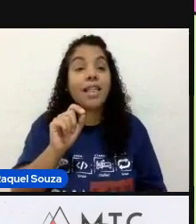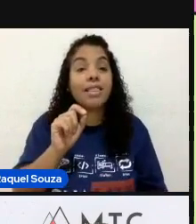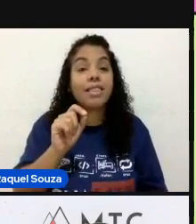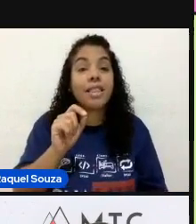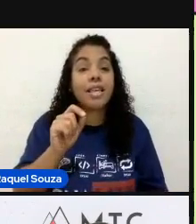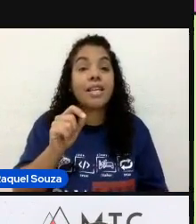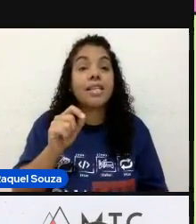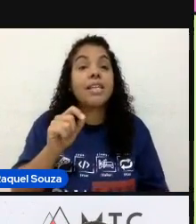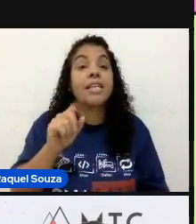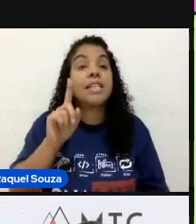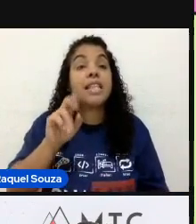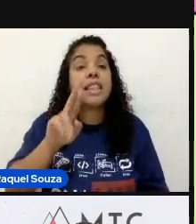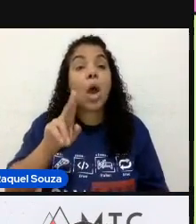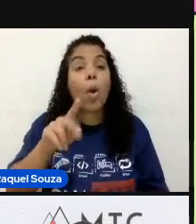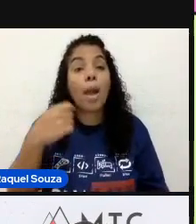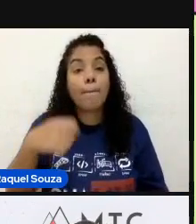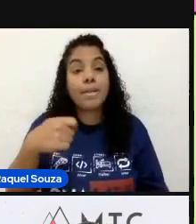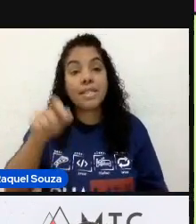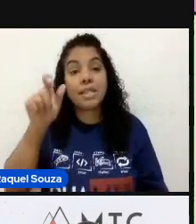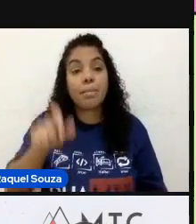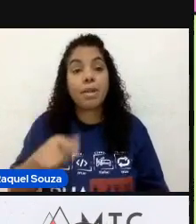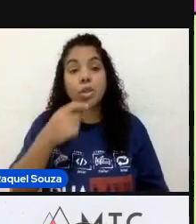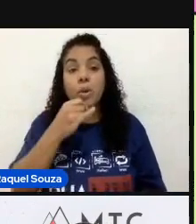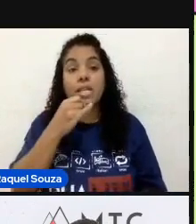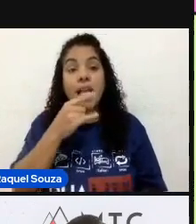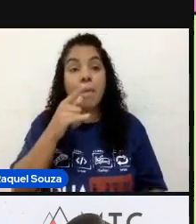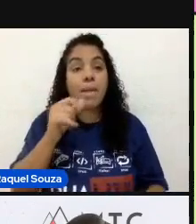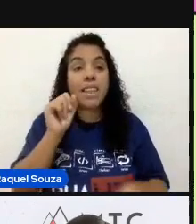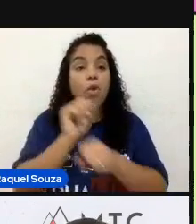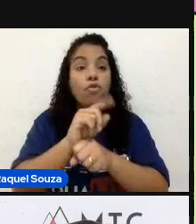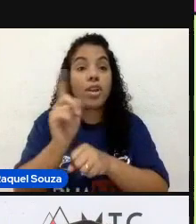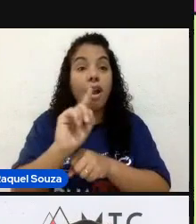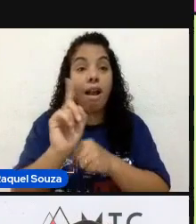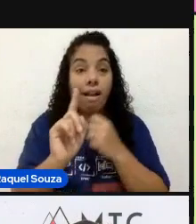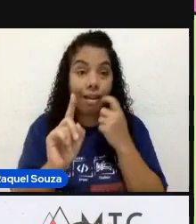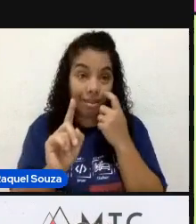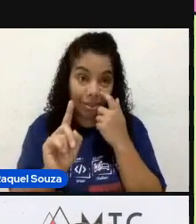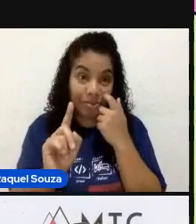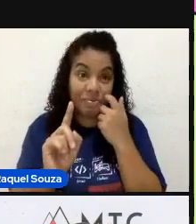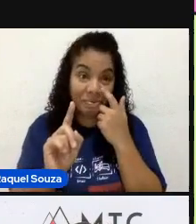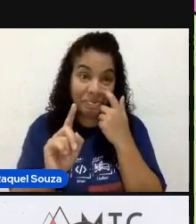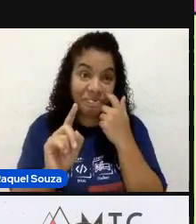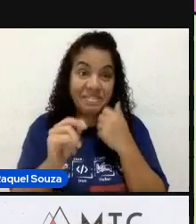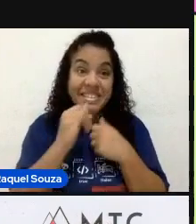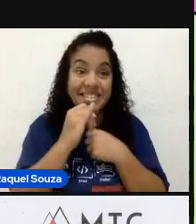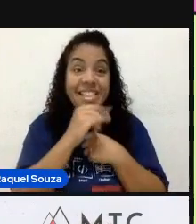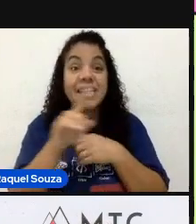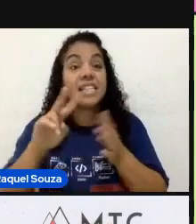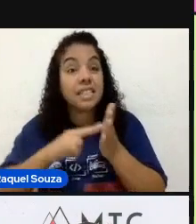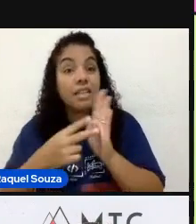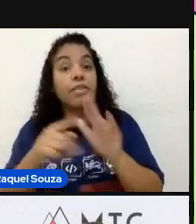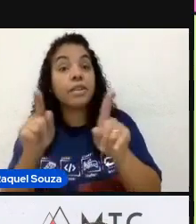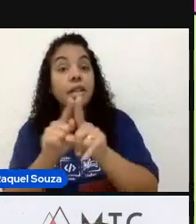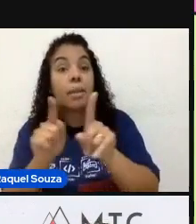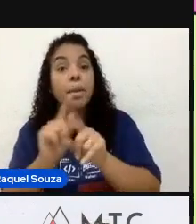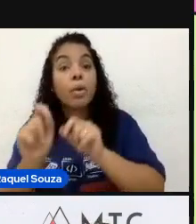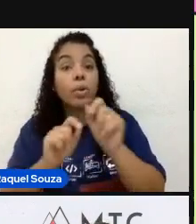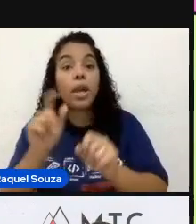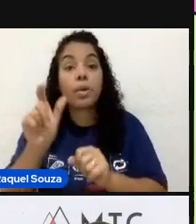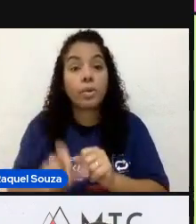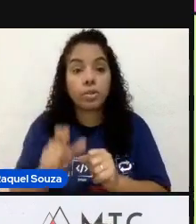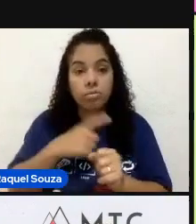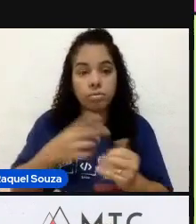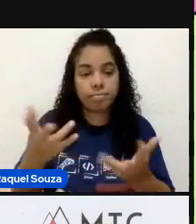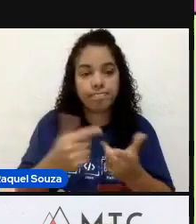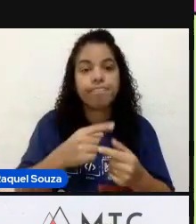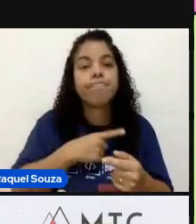precisa significar apenas que a pessoa não quer ficar parado, né? Não quer ficar quieto. Também significa que quando o paciente